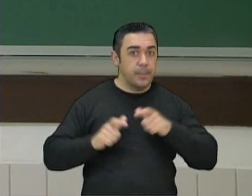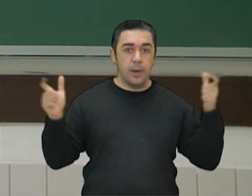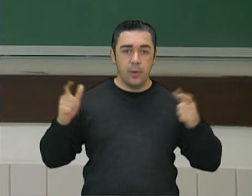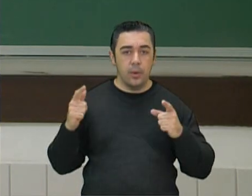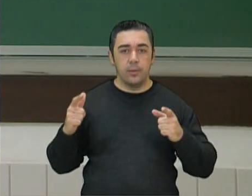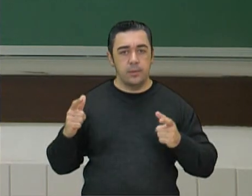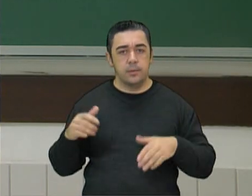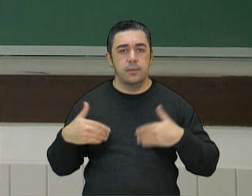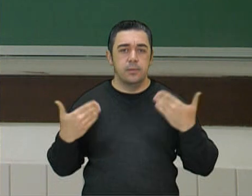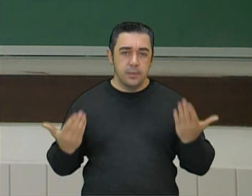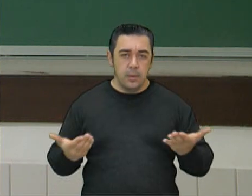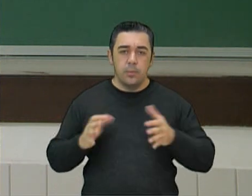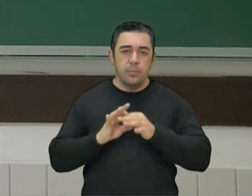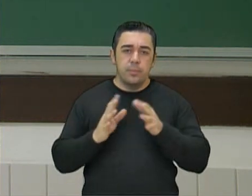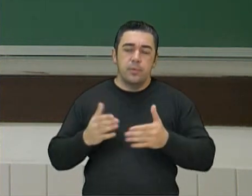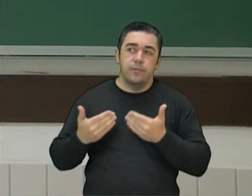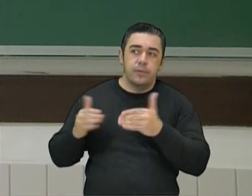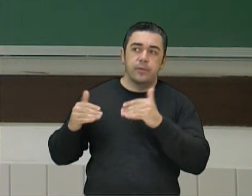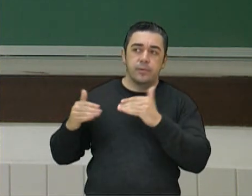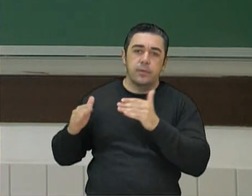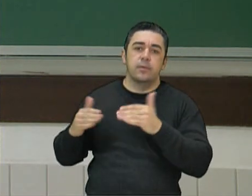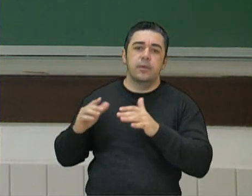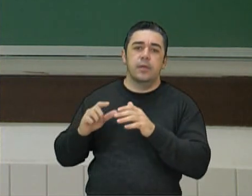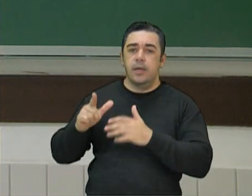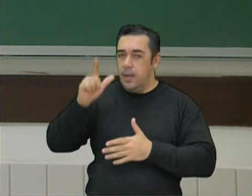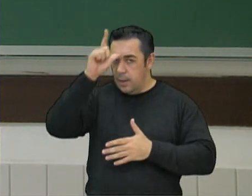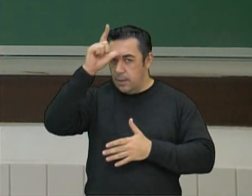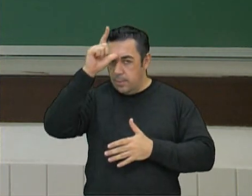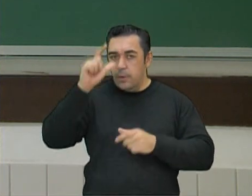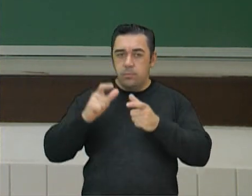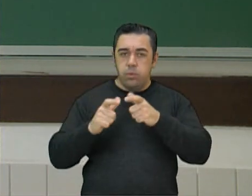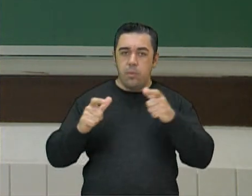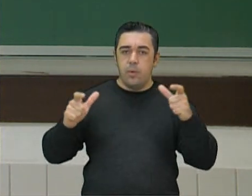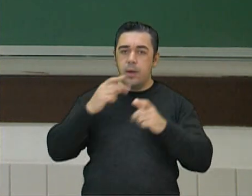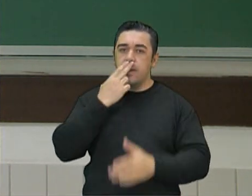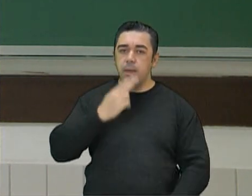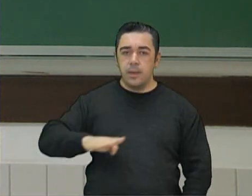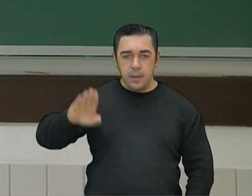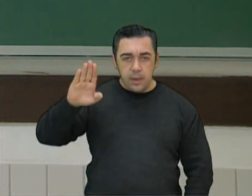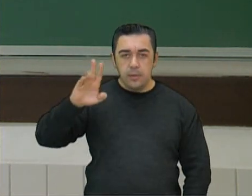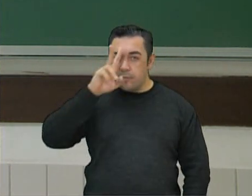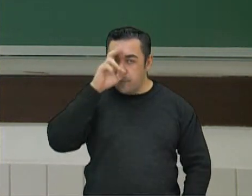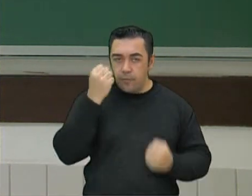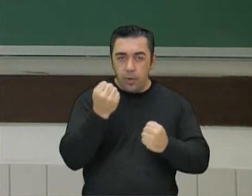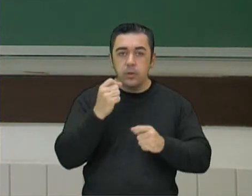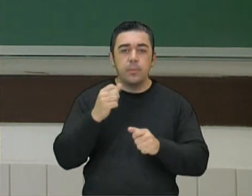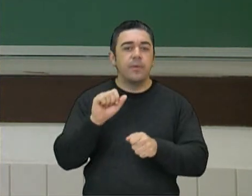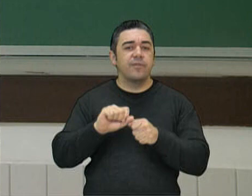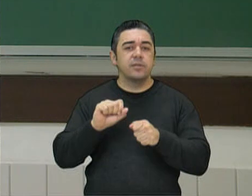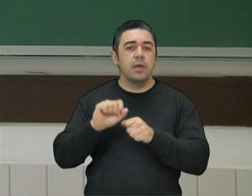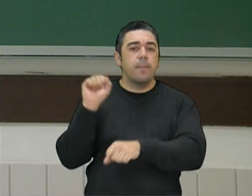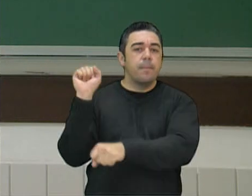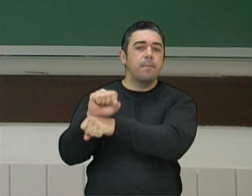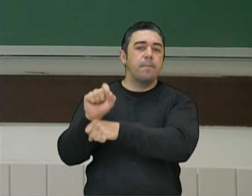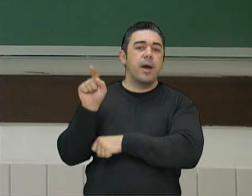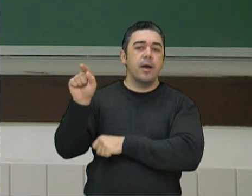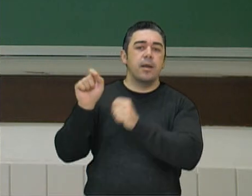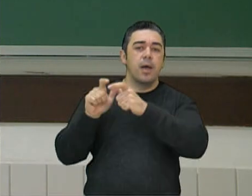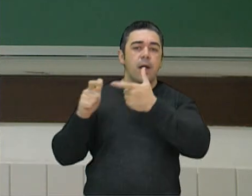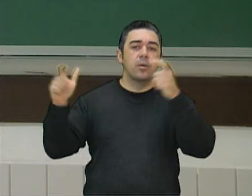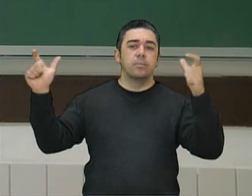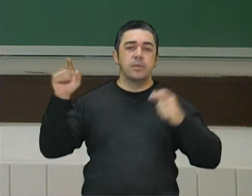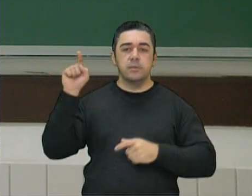Por isso, deixaram o Hitler ter os seus territórios para que ele pudesse ter força para servir como freio a uma expansão